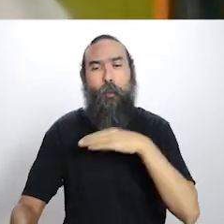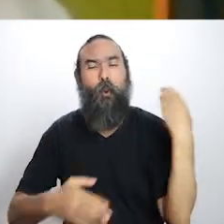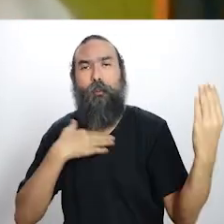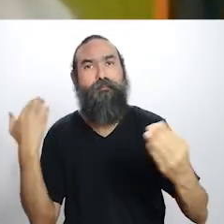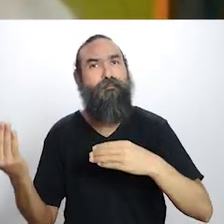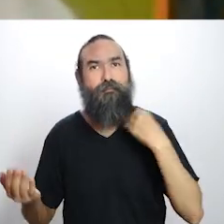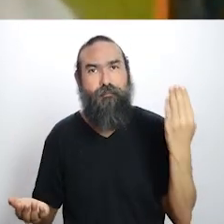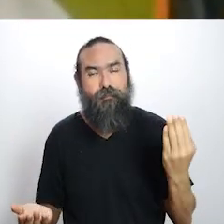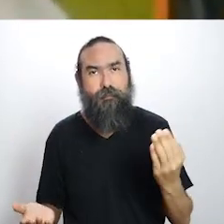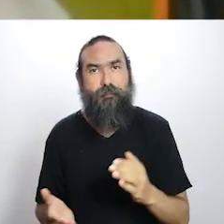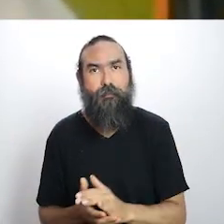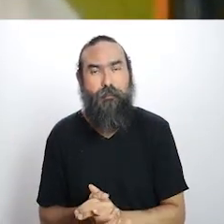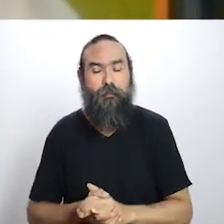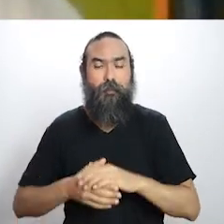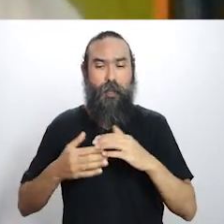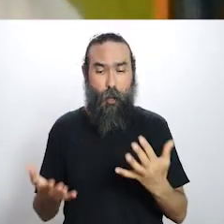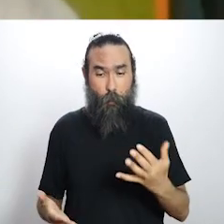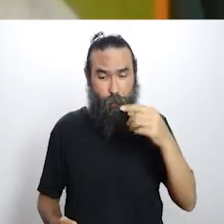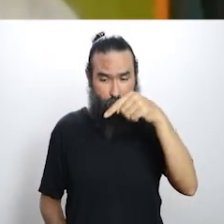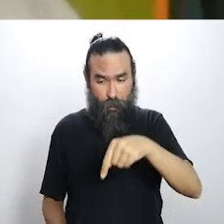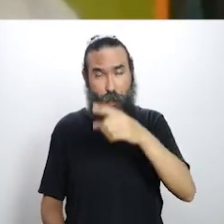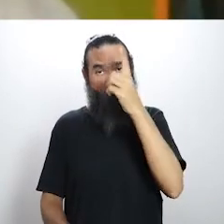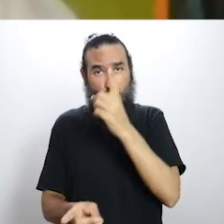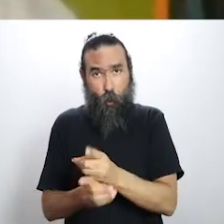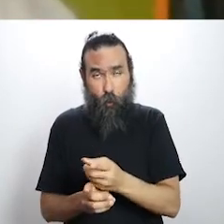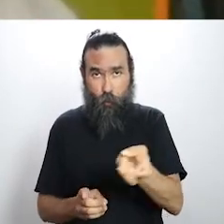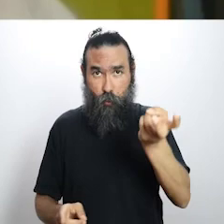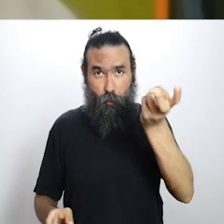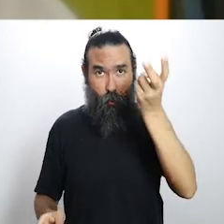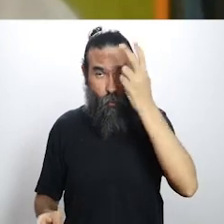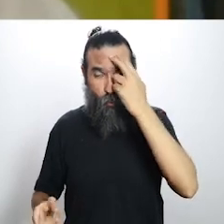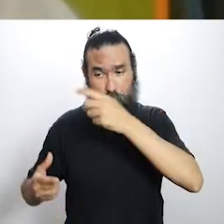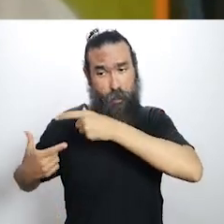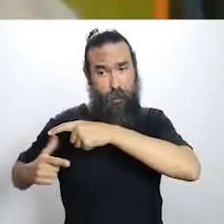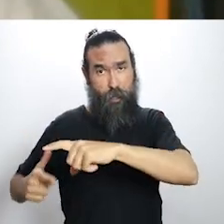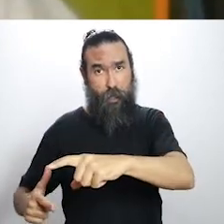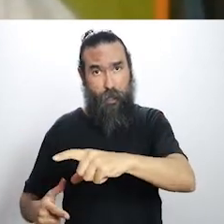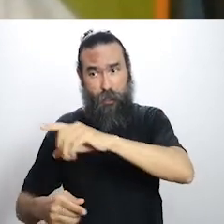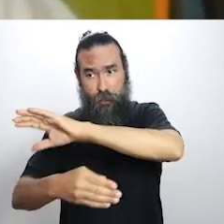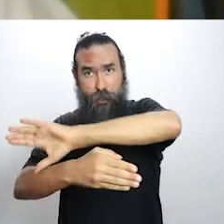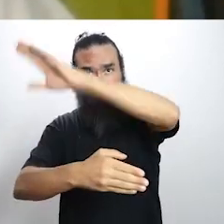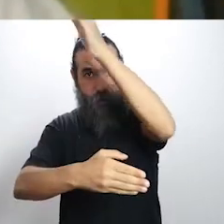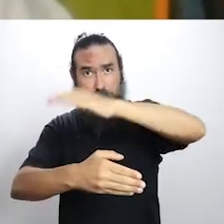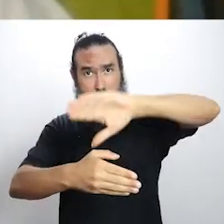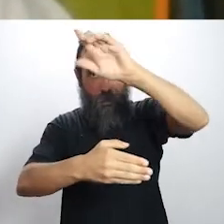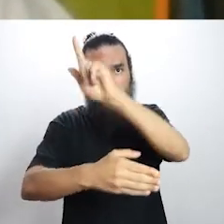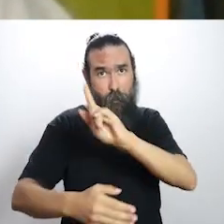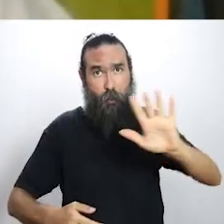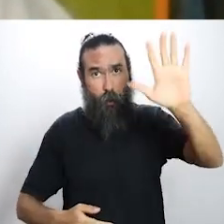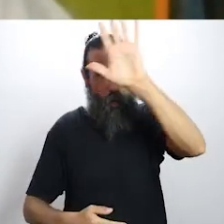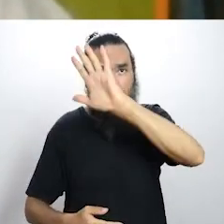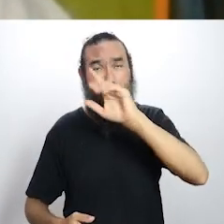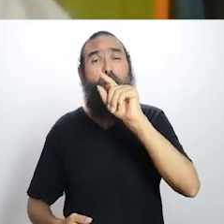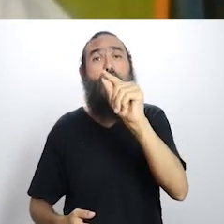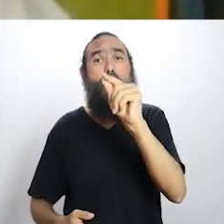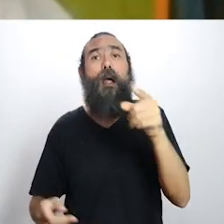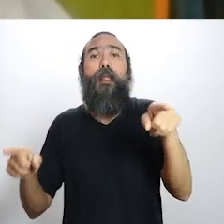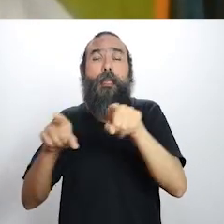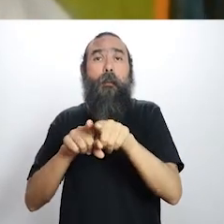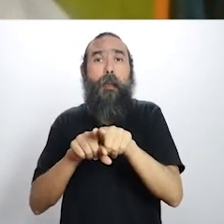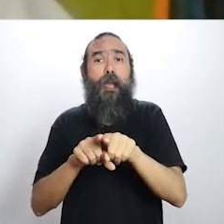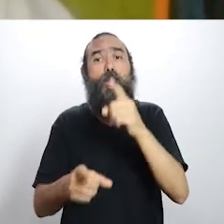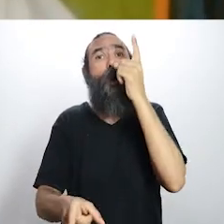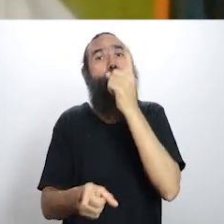mil hectares. Então, o encontro de culturas tradicionais de Chapada dos Veadeiros também se tornou a aldeia multiétnica, que